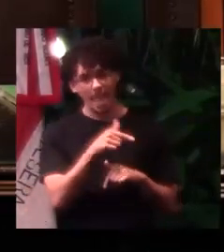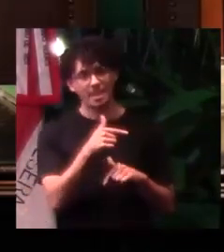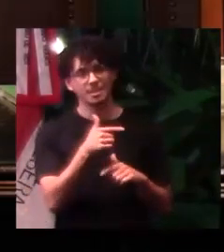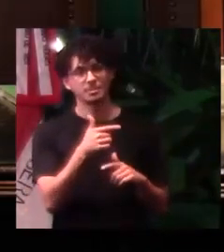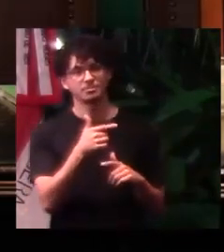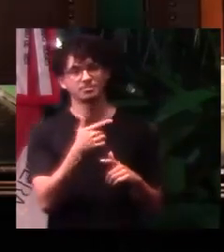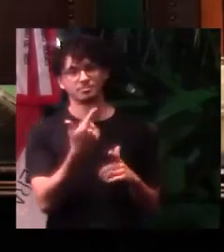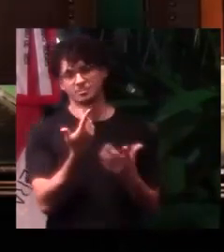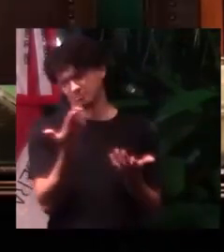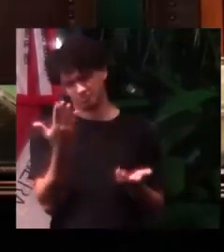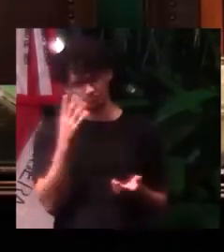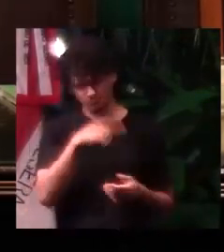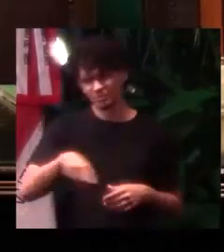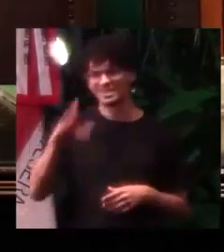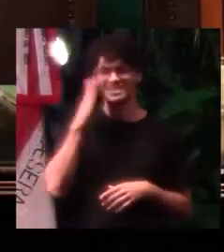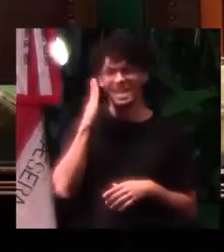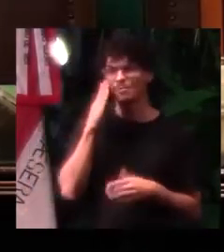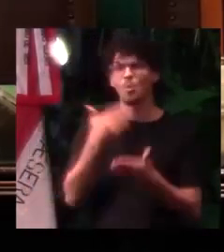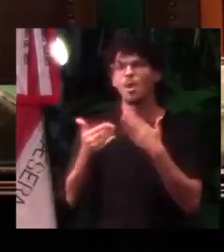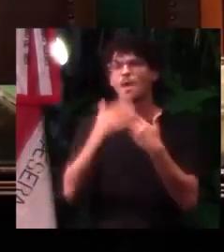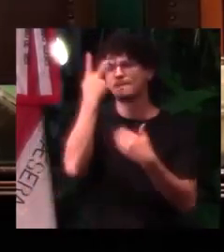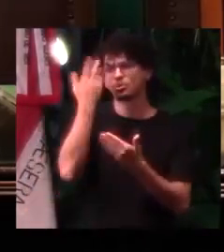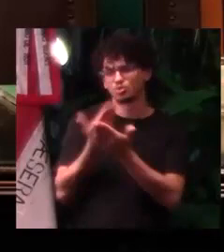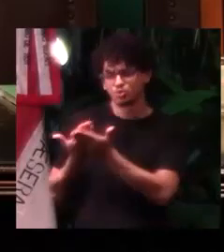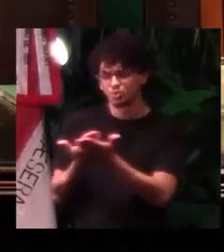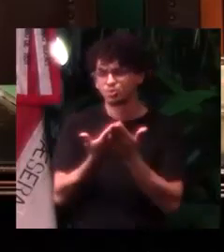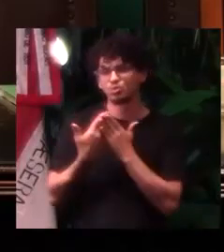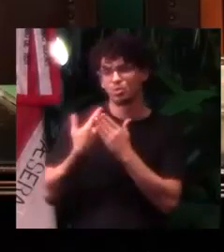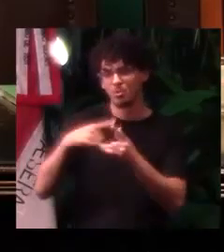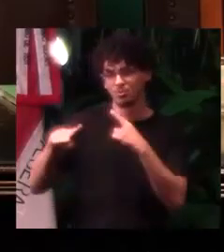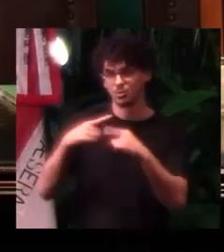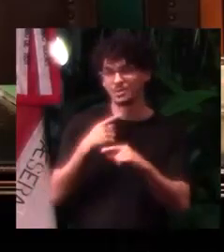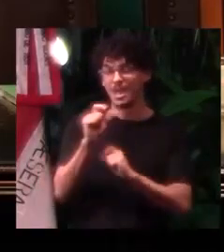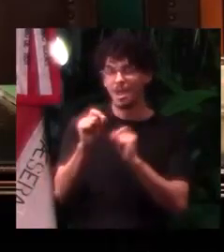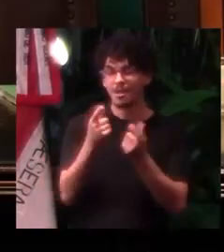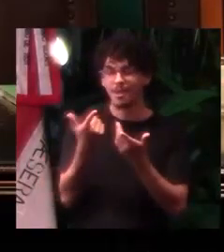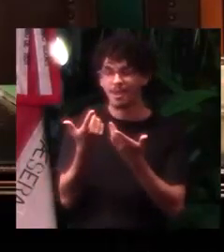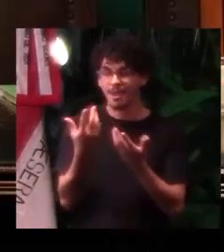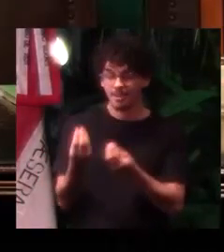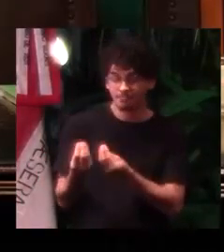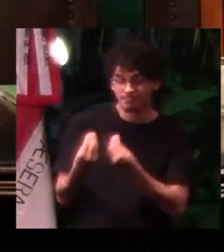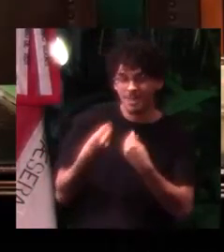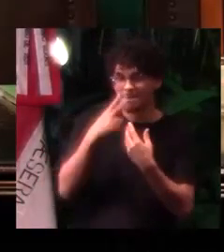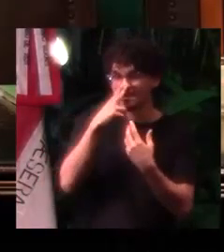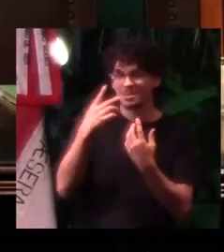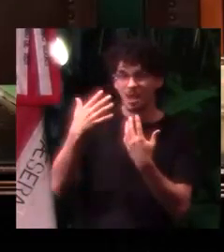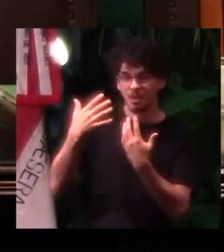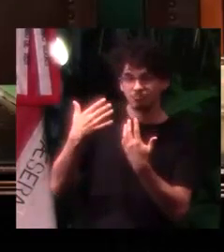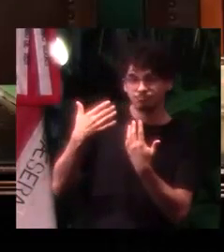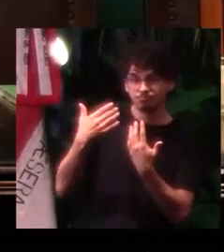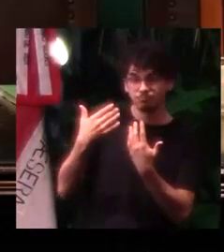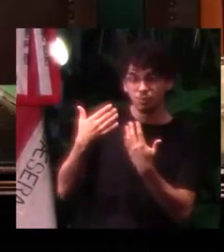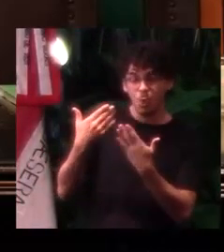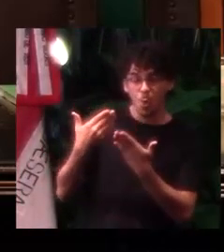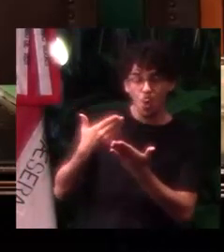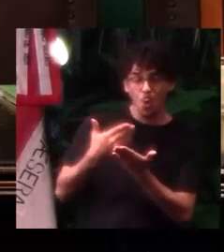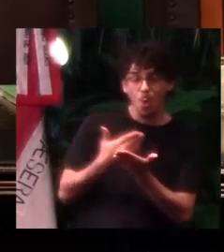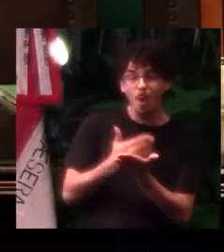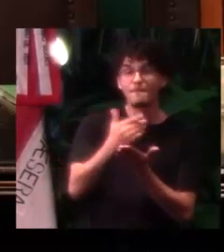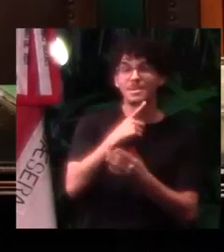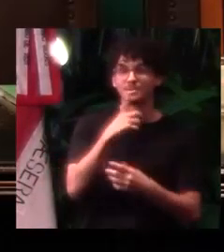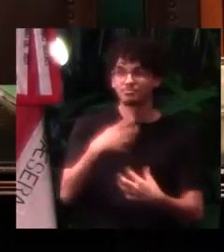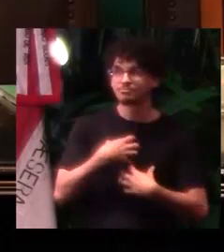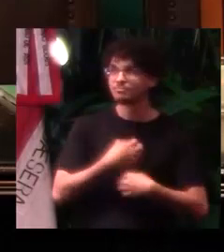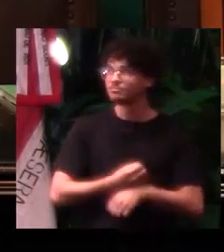E sabe, qualquer pessoa que estudou música sabe disso. A música, ela induz determinados sentimentos imediatamente,